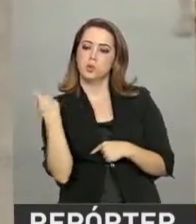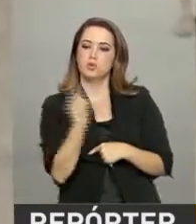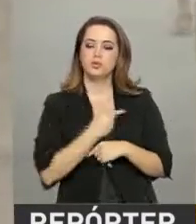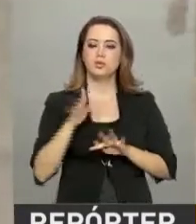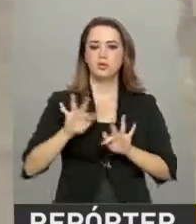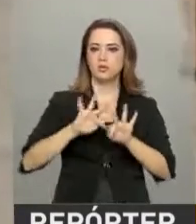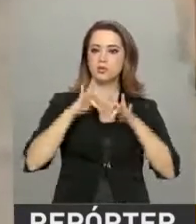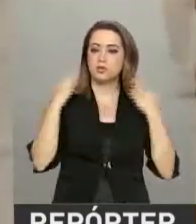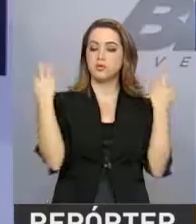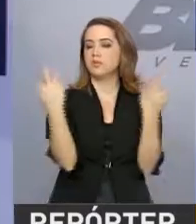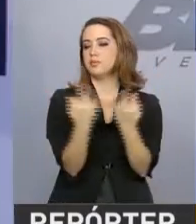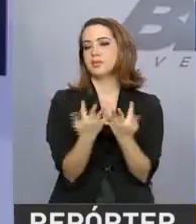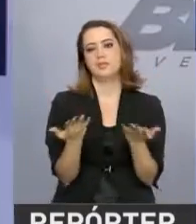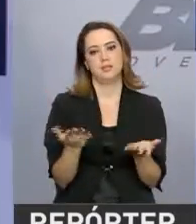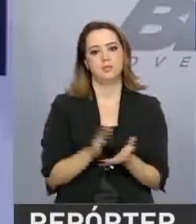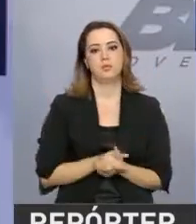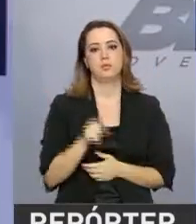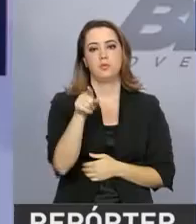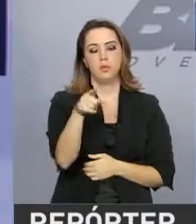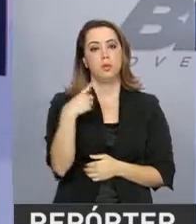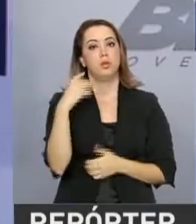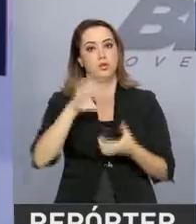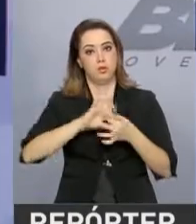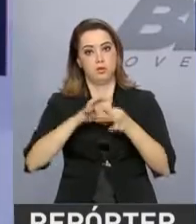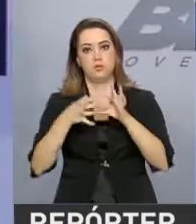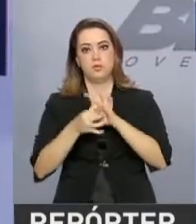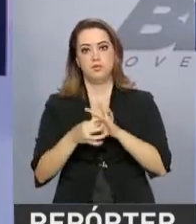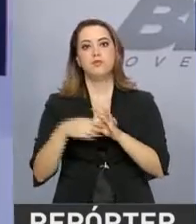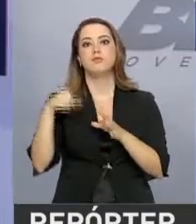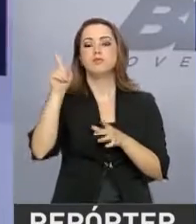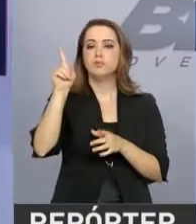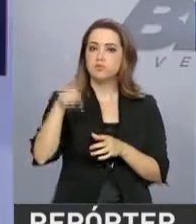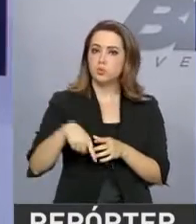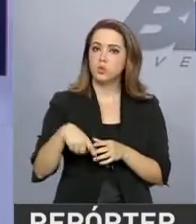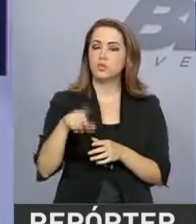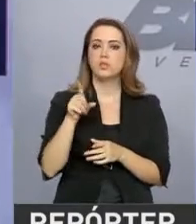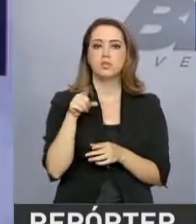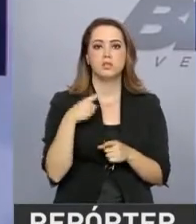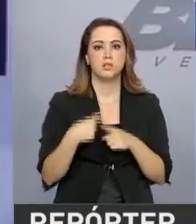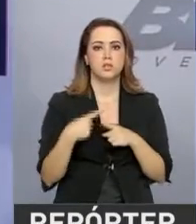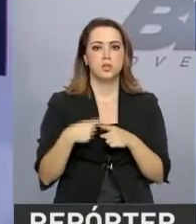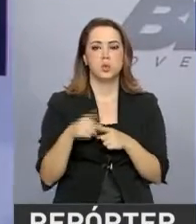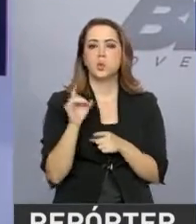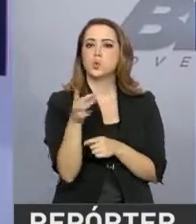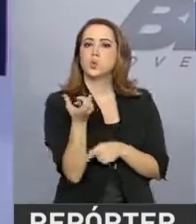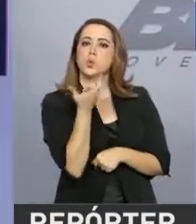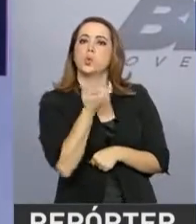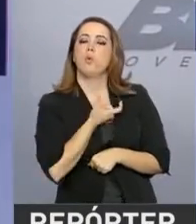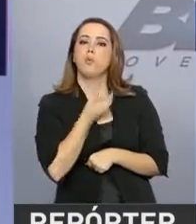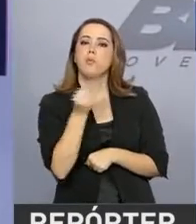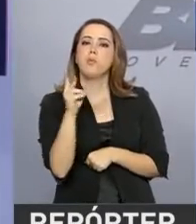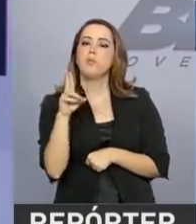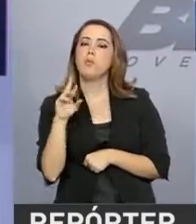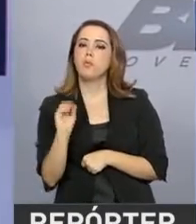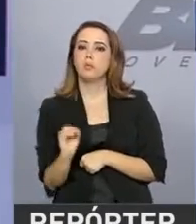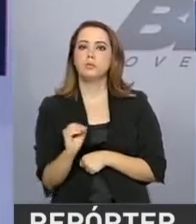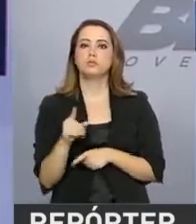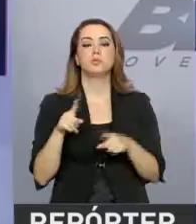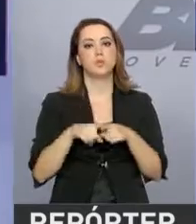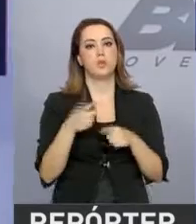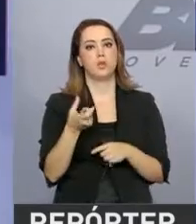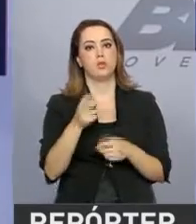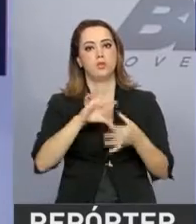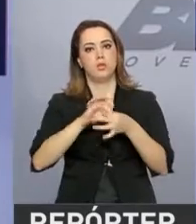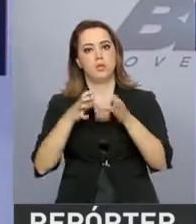do espírito olímpico a olimpíada a razão do olympya não é conquista da medalha de ouro a razão do límpida quando foi